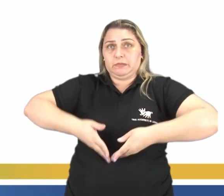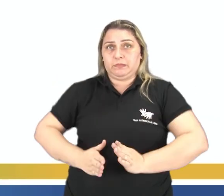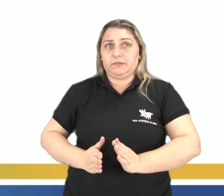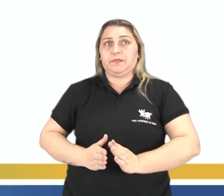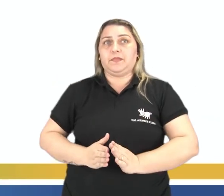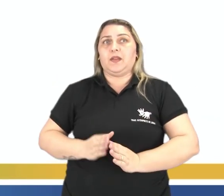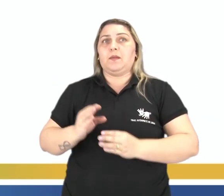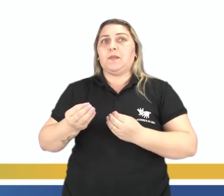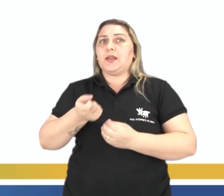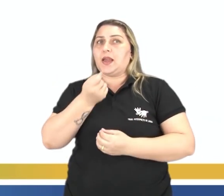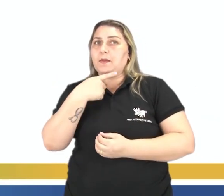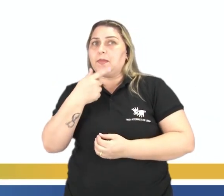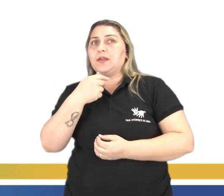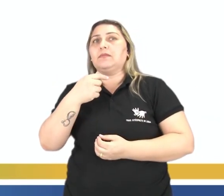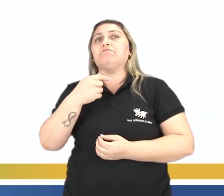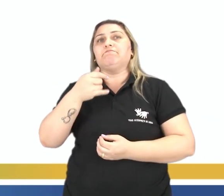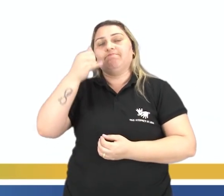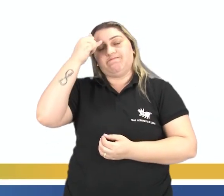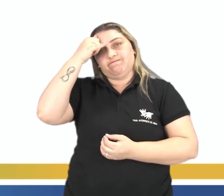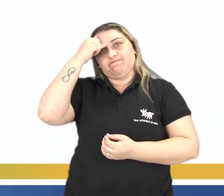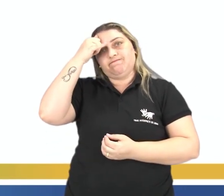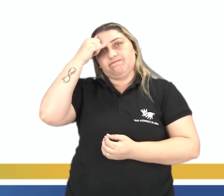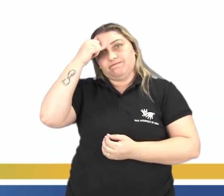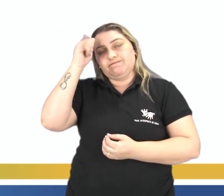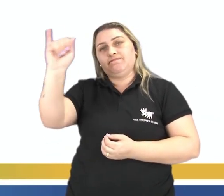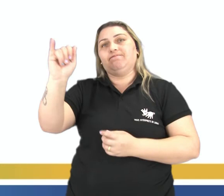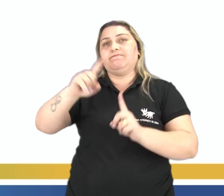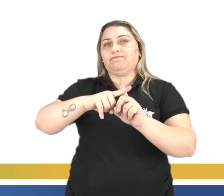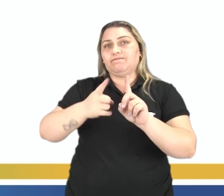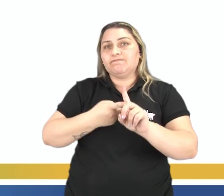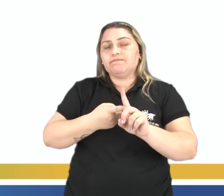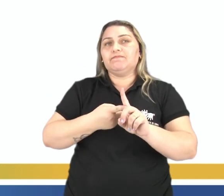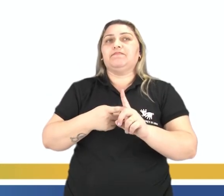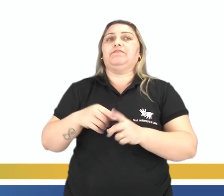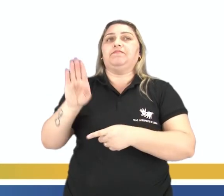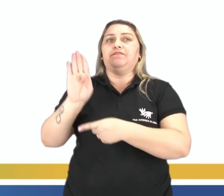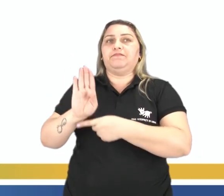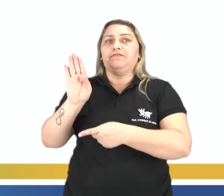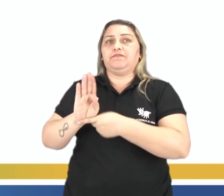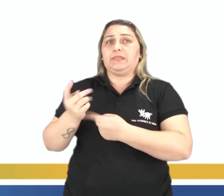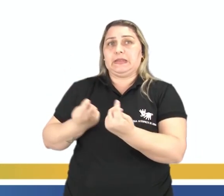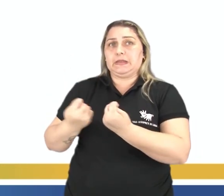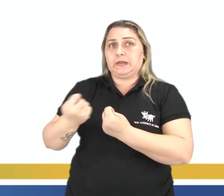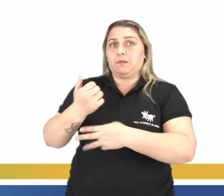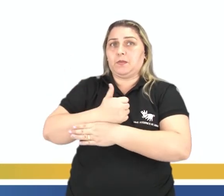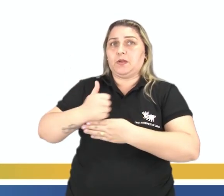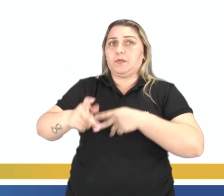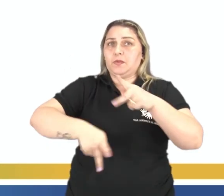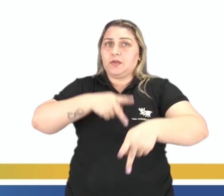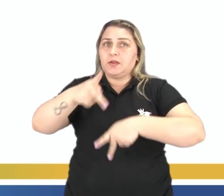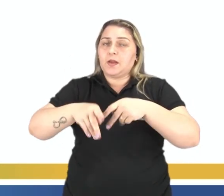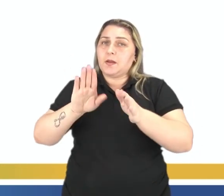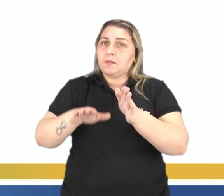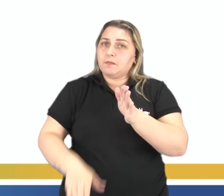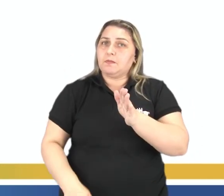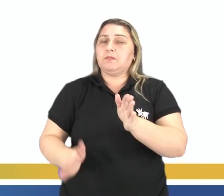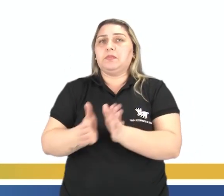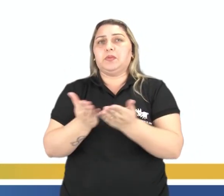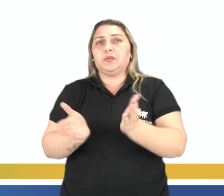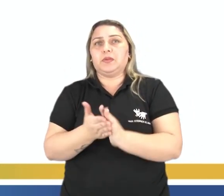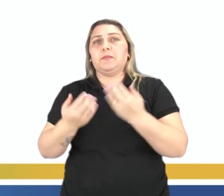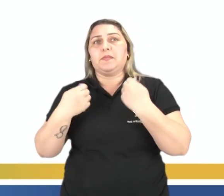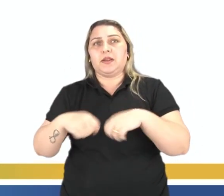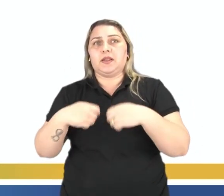da natalidade, como medicamentos e acessórios que inibissem a natalidade. Letra B, o controle moral da população de baixa renda,